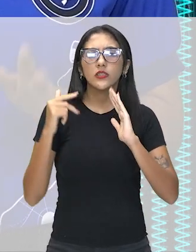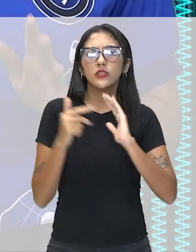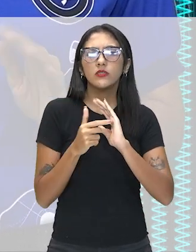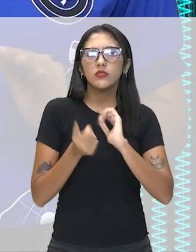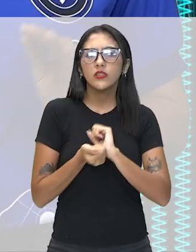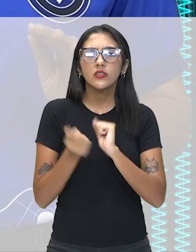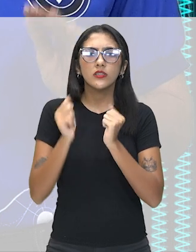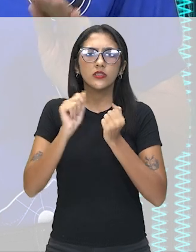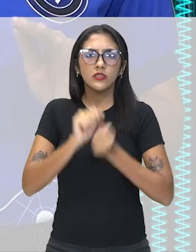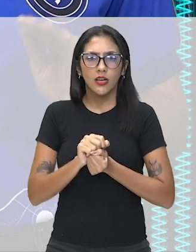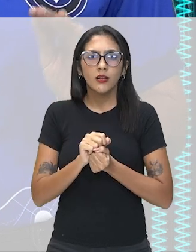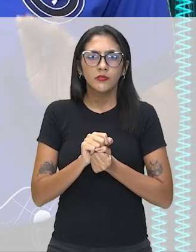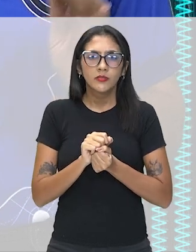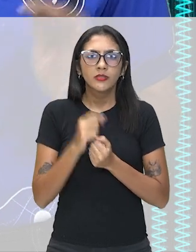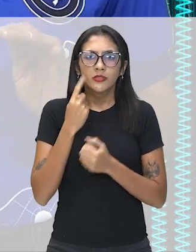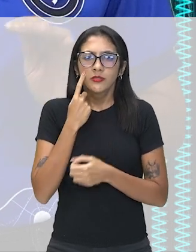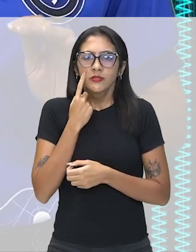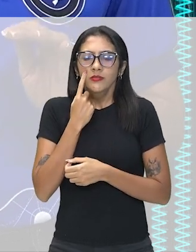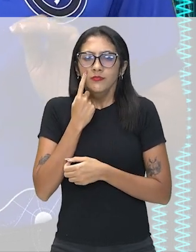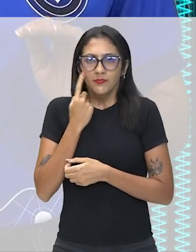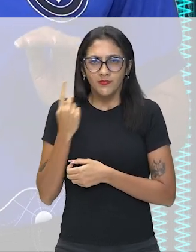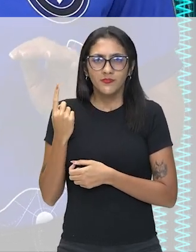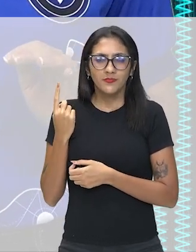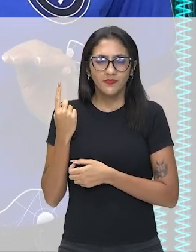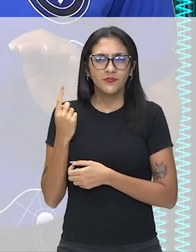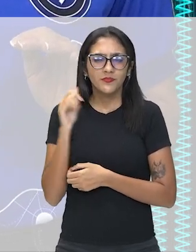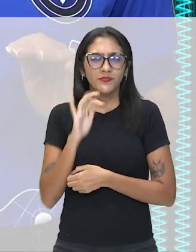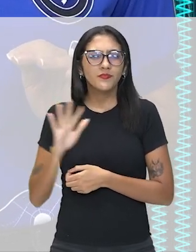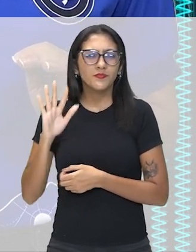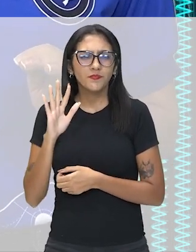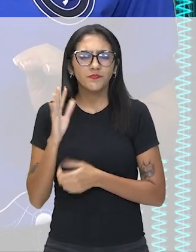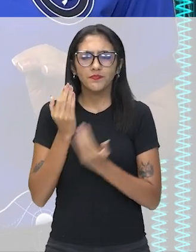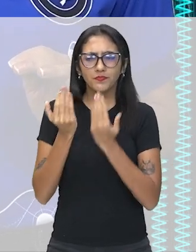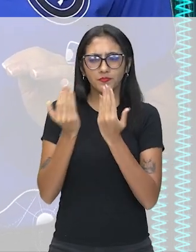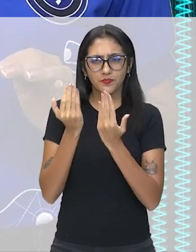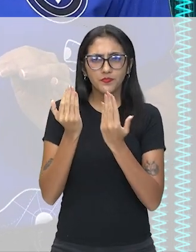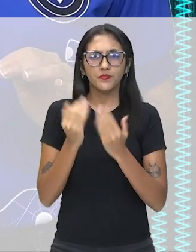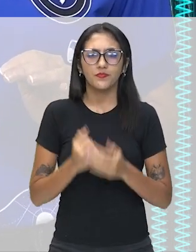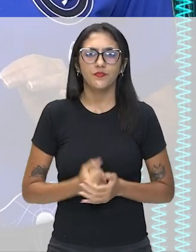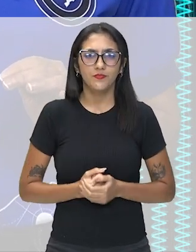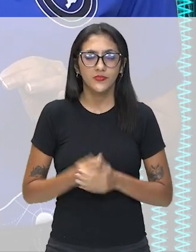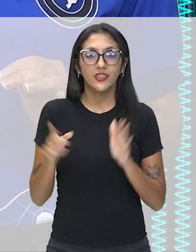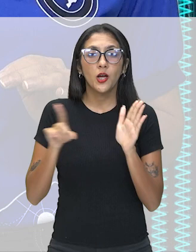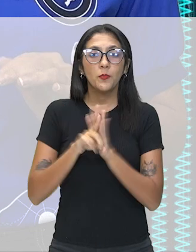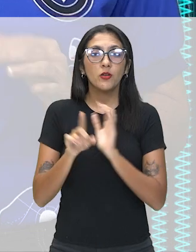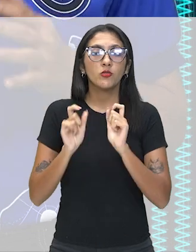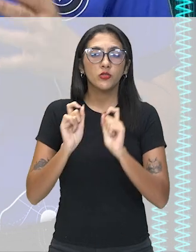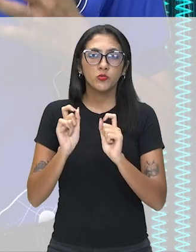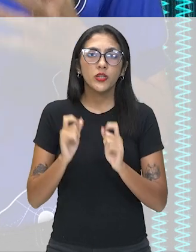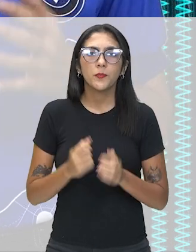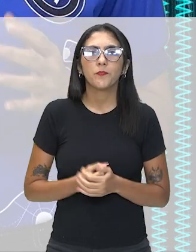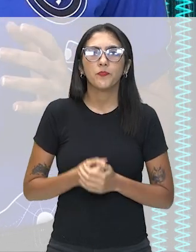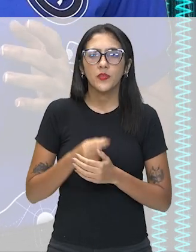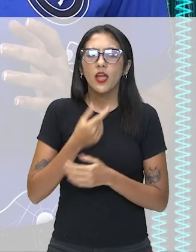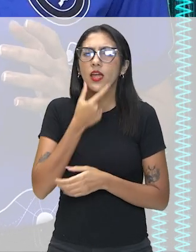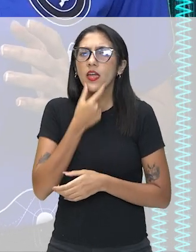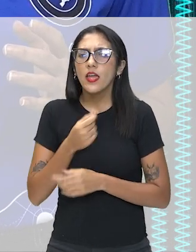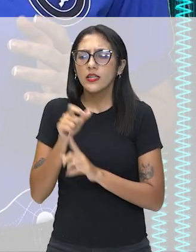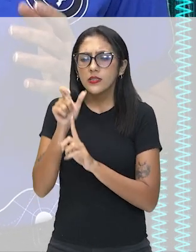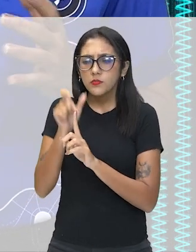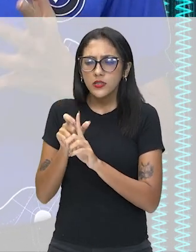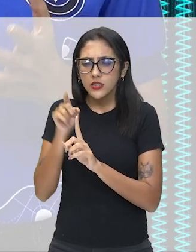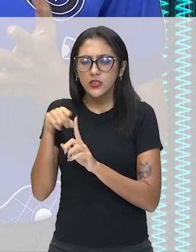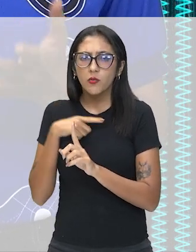tem provavelmente os bracinhos aqui do Thomas aparecendo. O Thomas consegue? O Thomas sabe? O Thomas tem a